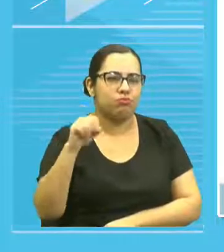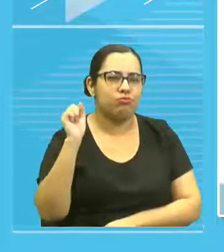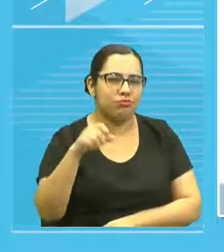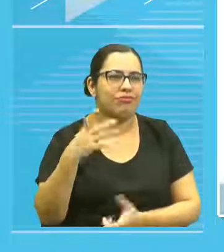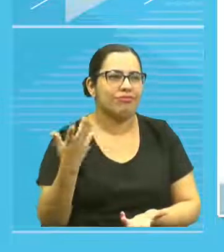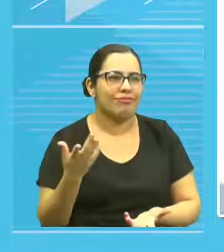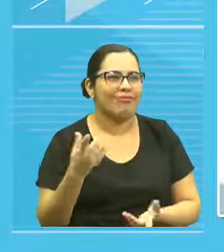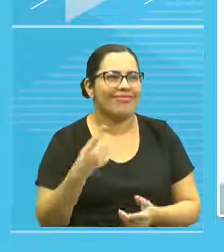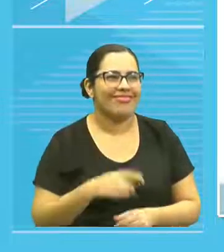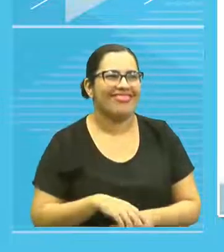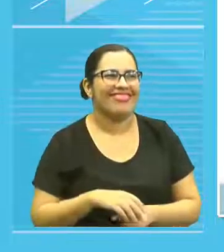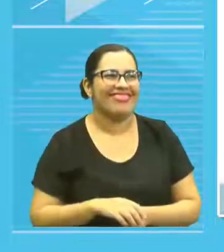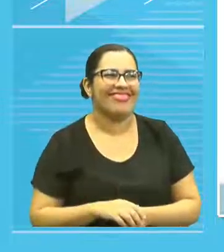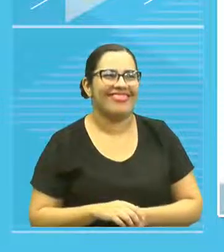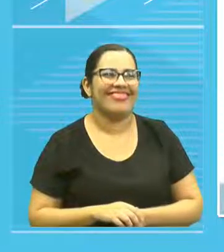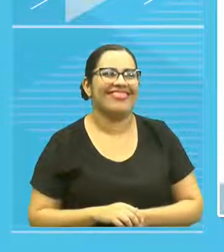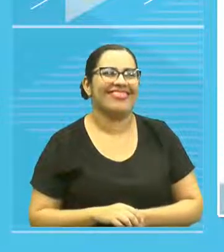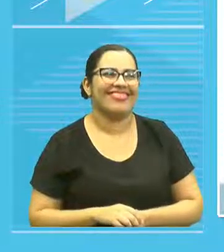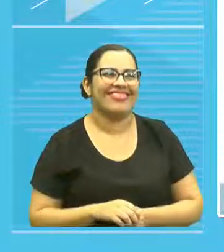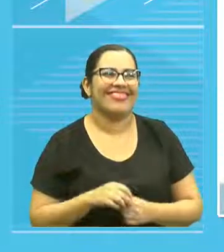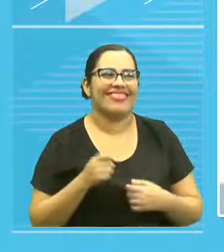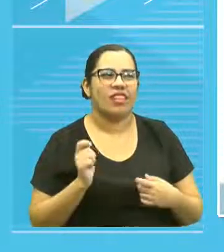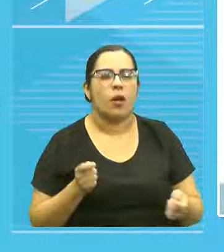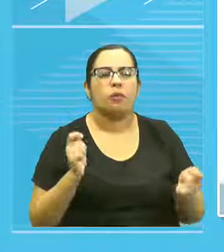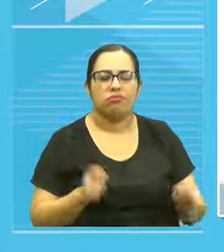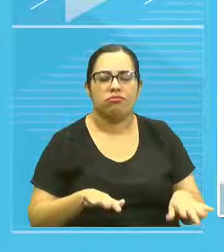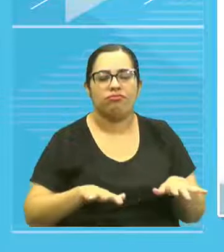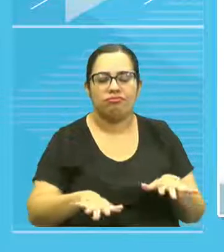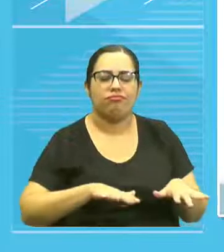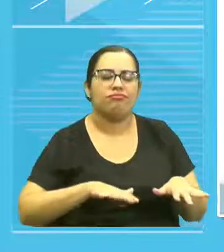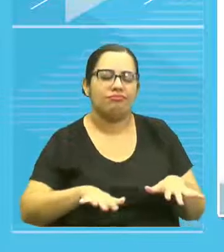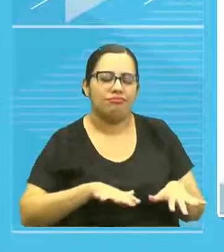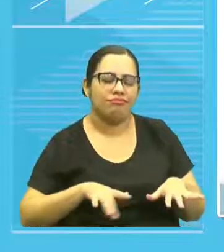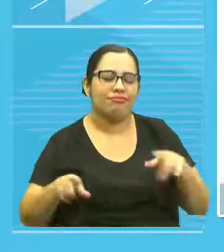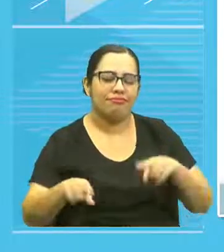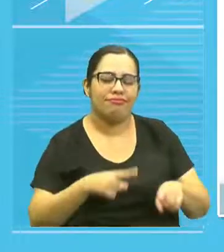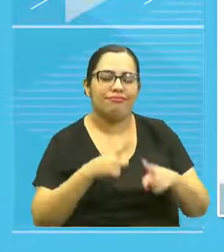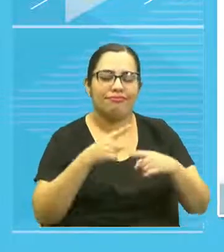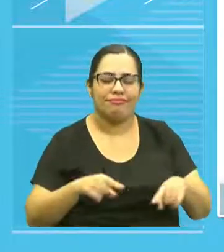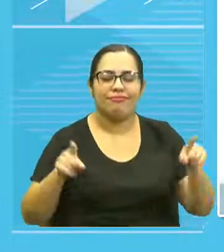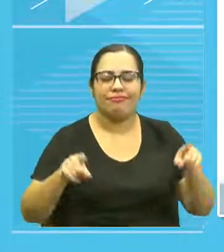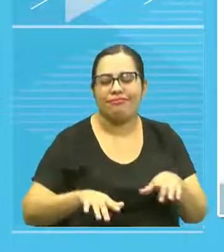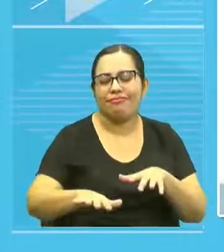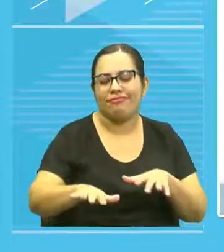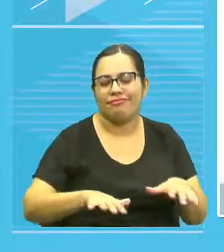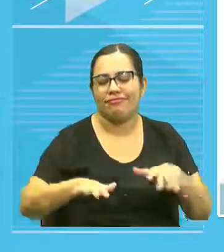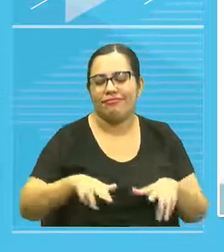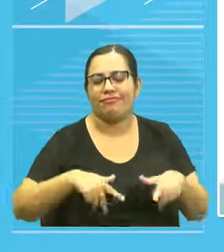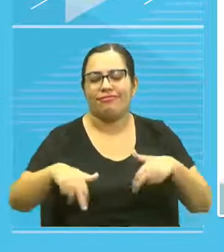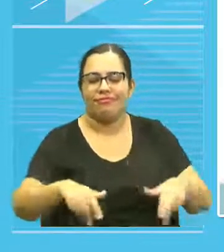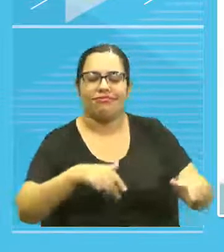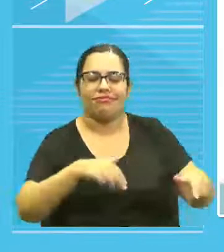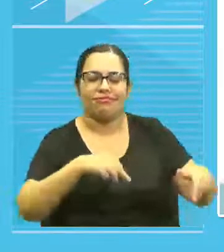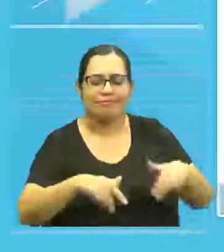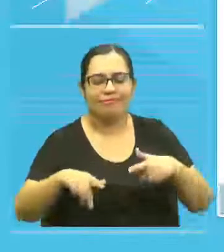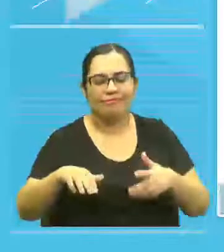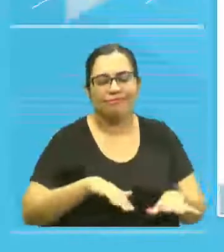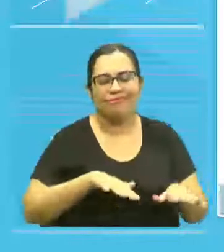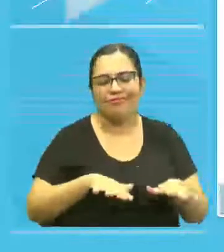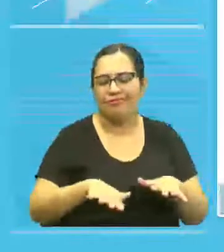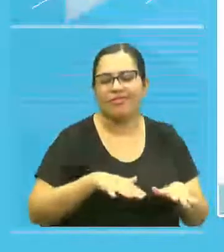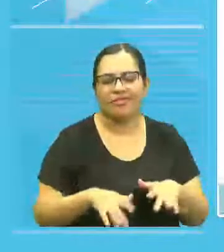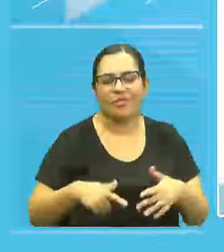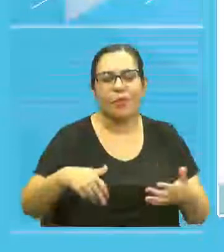dei toque isso daí que não está com nada com um toque rebolli toque